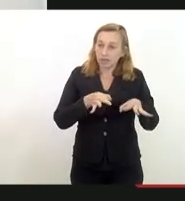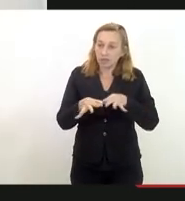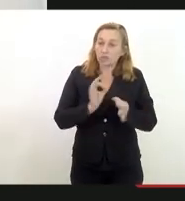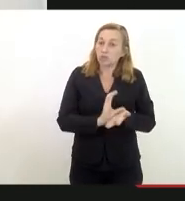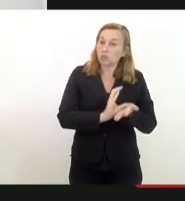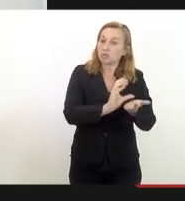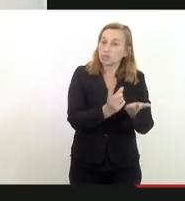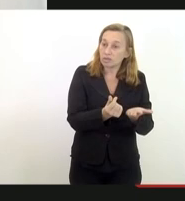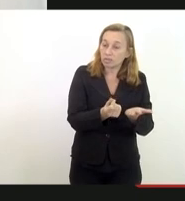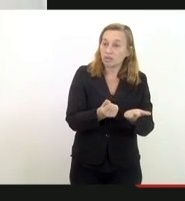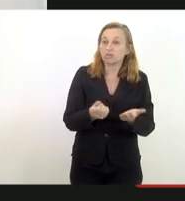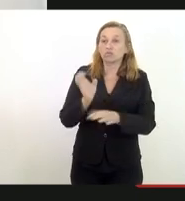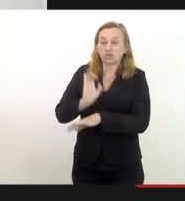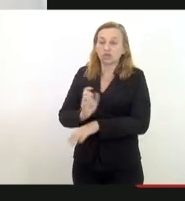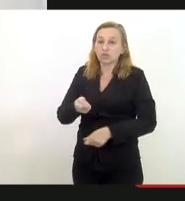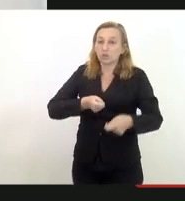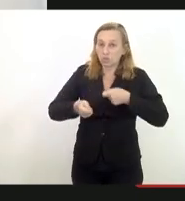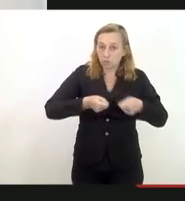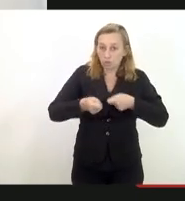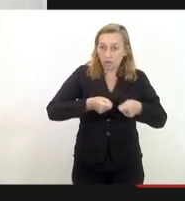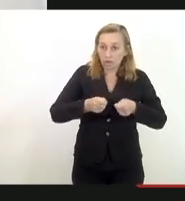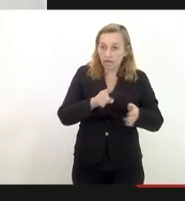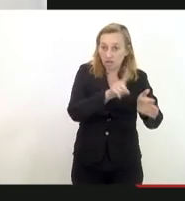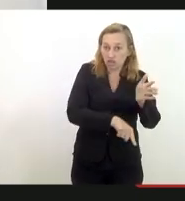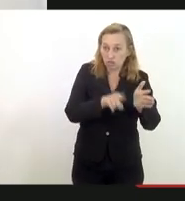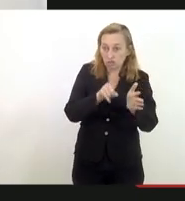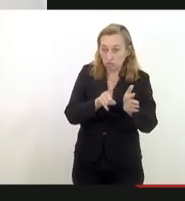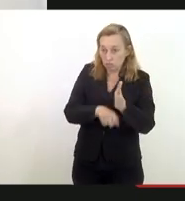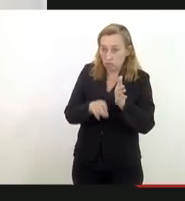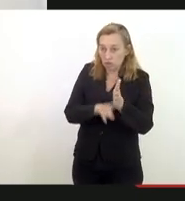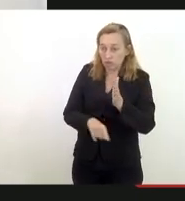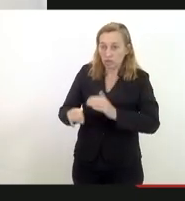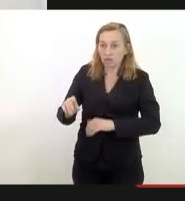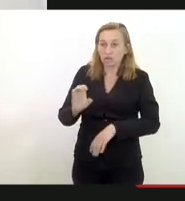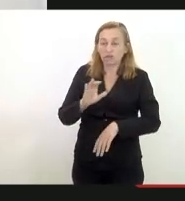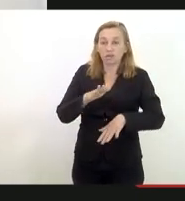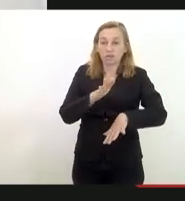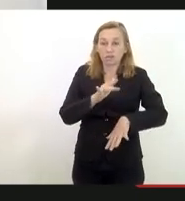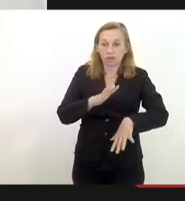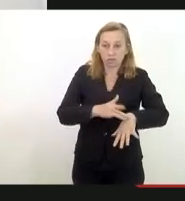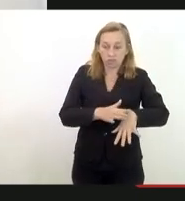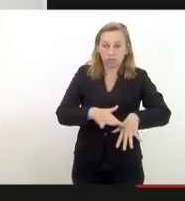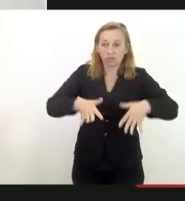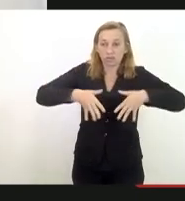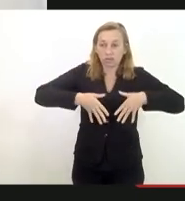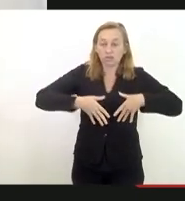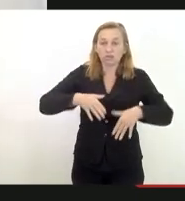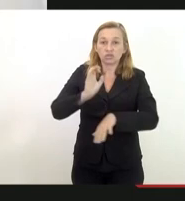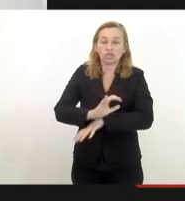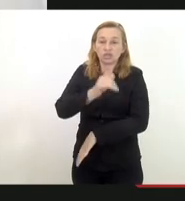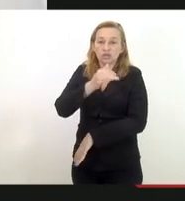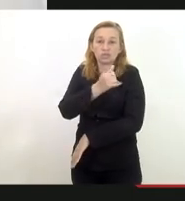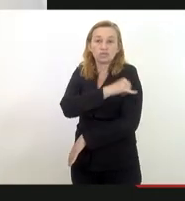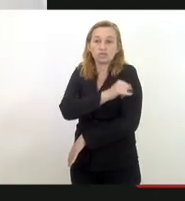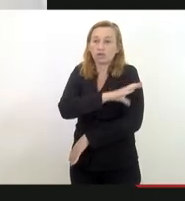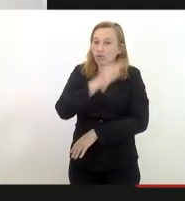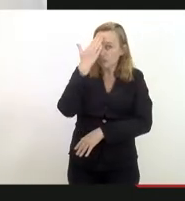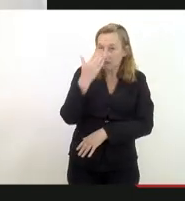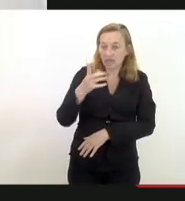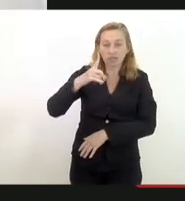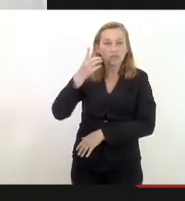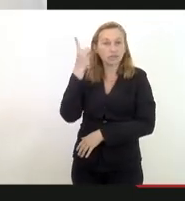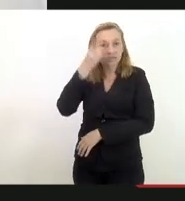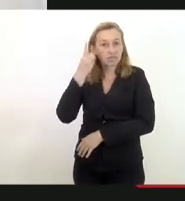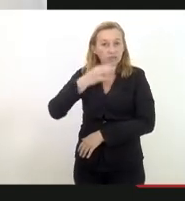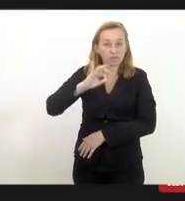para controlar e eliminar a tuberculose no estado do Rio de Janeiro. Muito obrigada, deputada Marta Rocha, pelo convite, parabéns pela